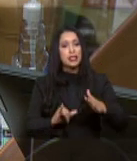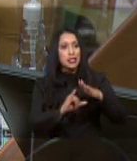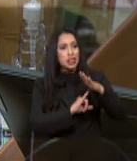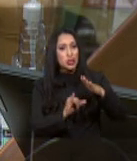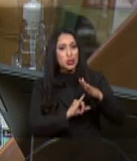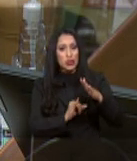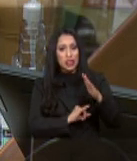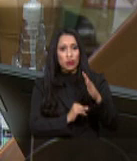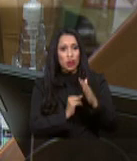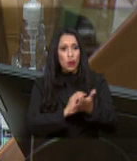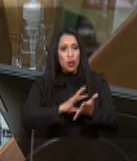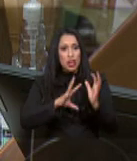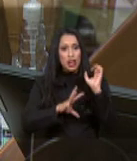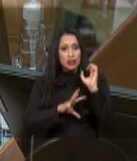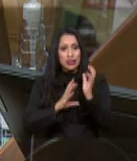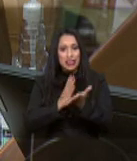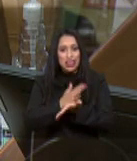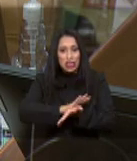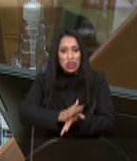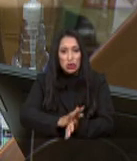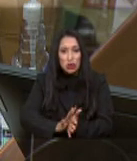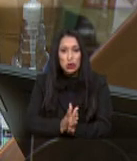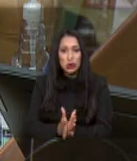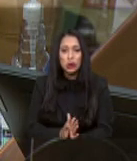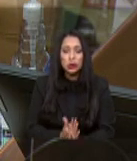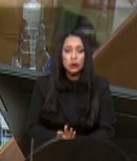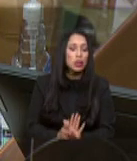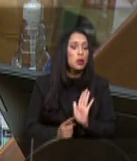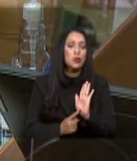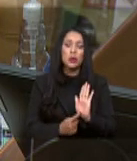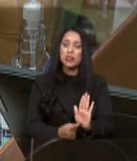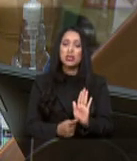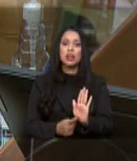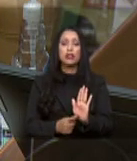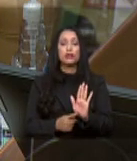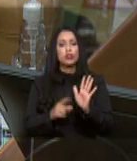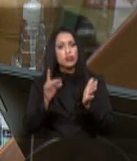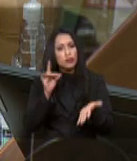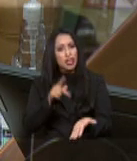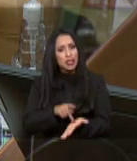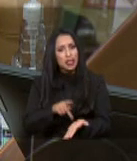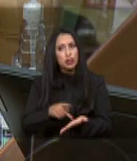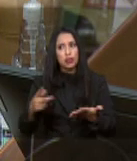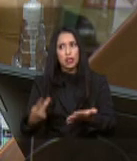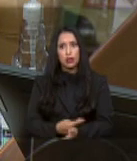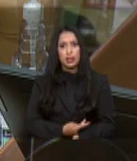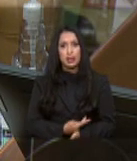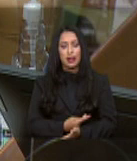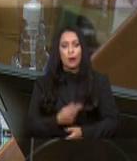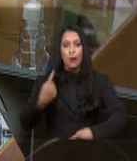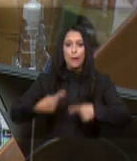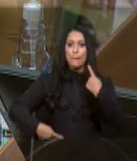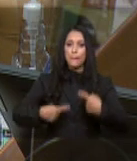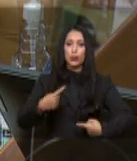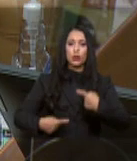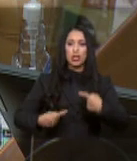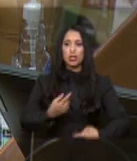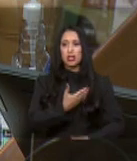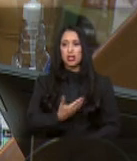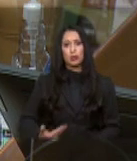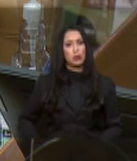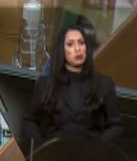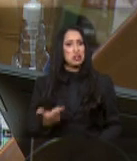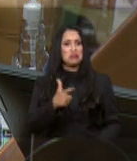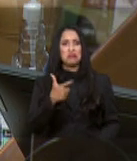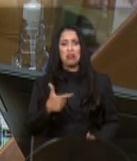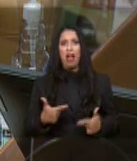como cupim, sem que se mostre exatamente o que se passa. Promovem-se políticas públicas